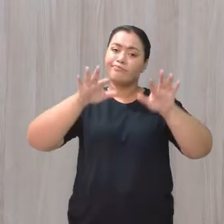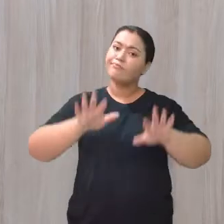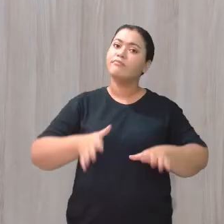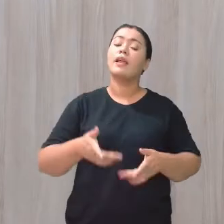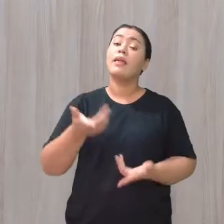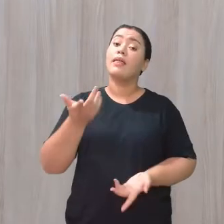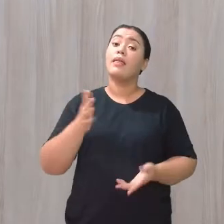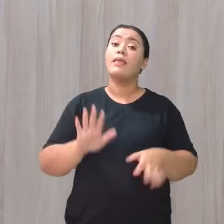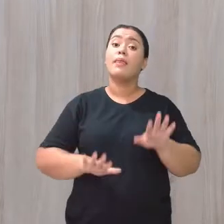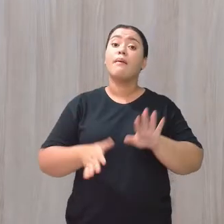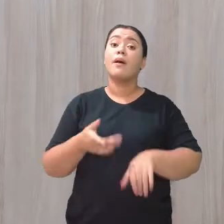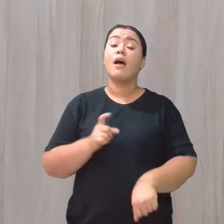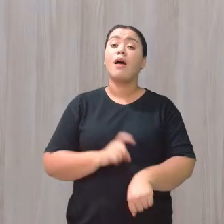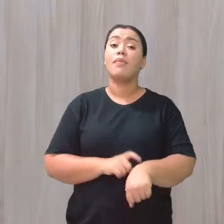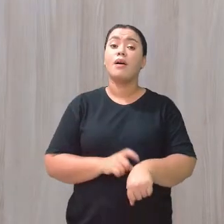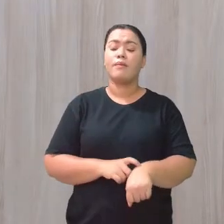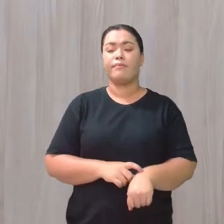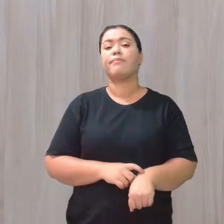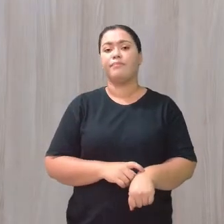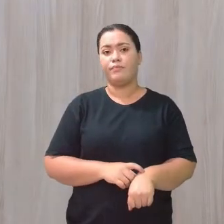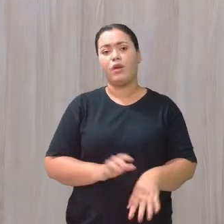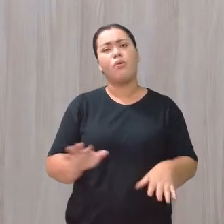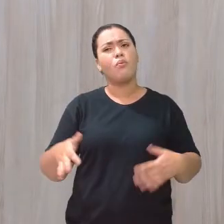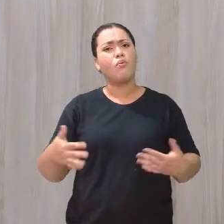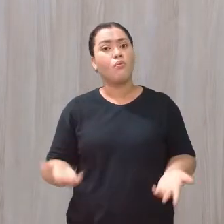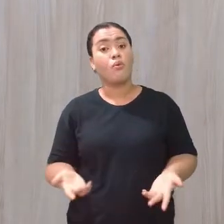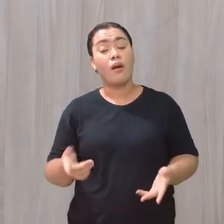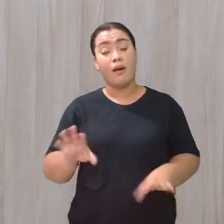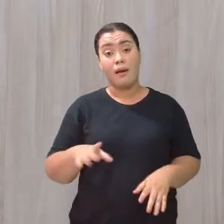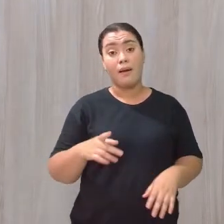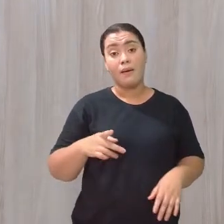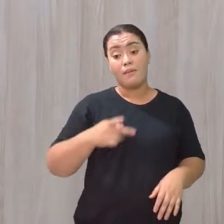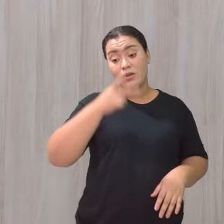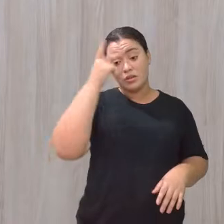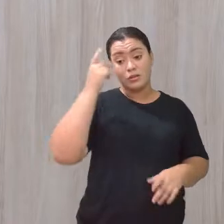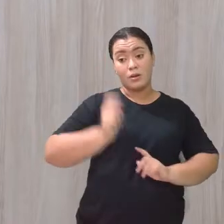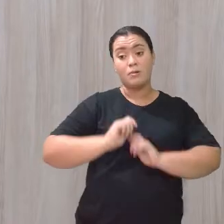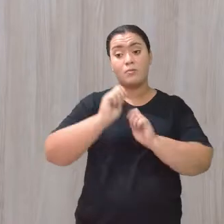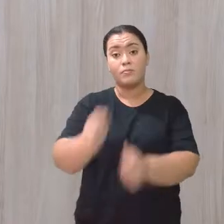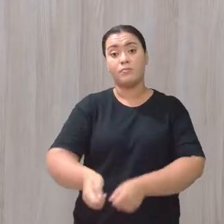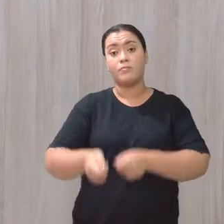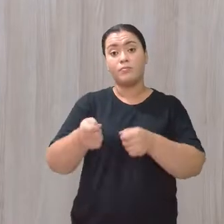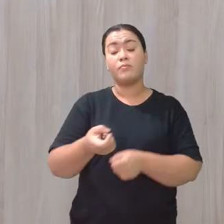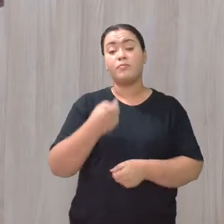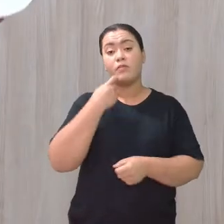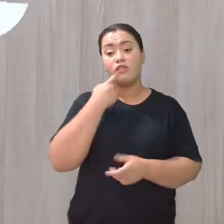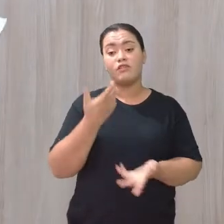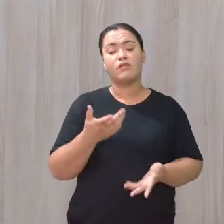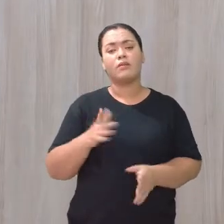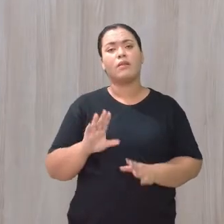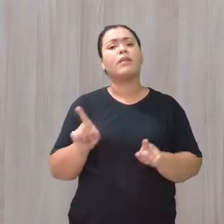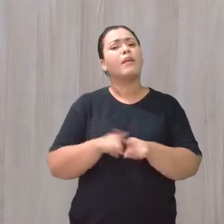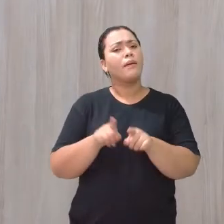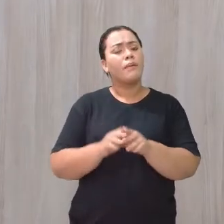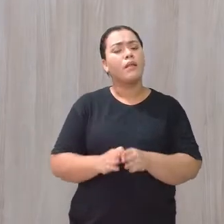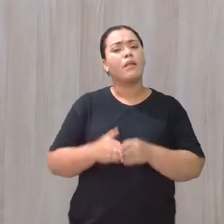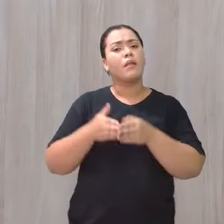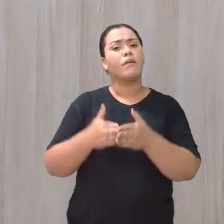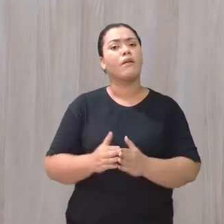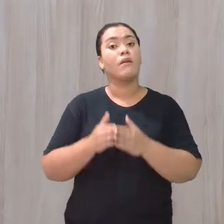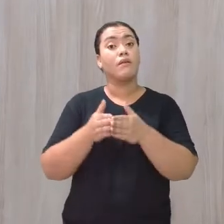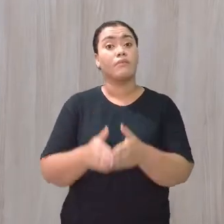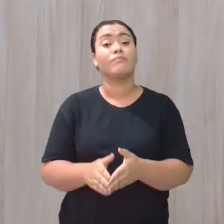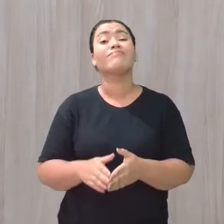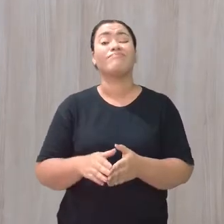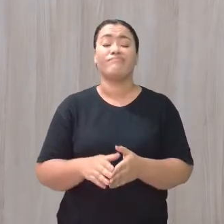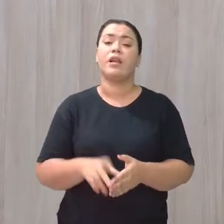baixa, dependendo do horário, em que horário o pescador vai pescar, que hora ele prefere, para navegação, né? Então, as